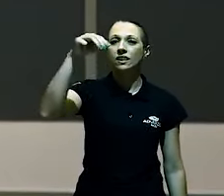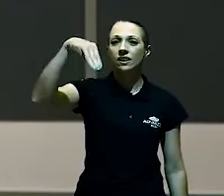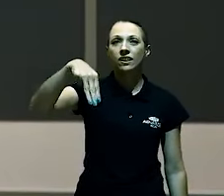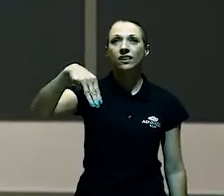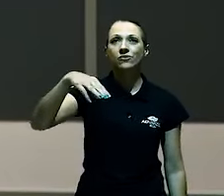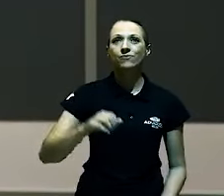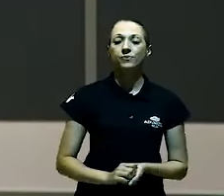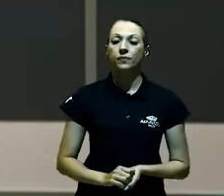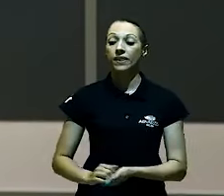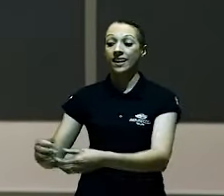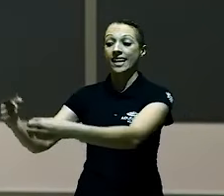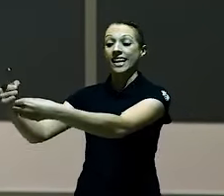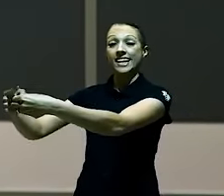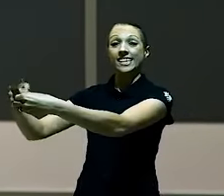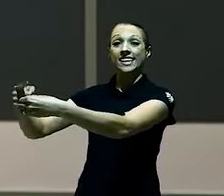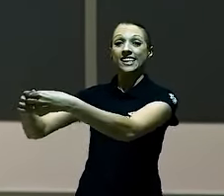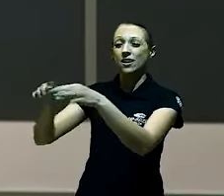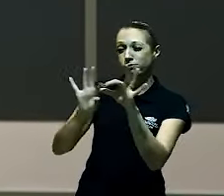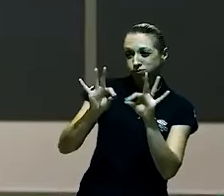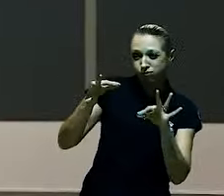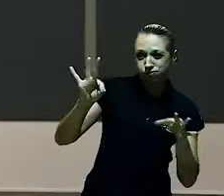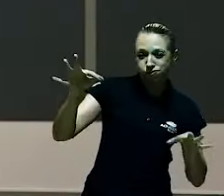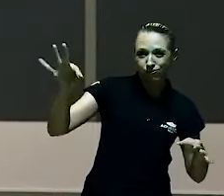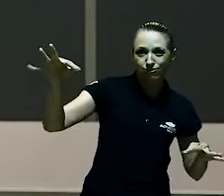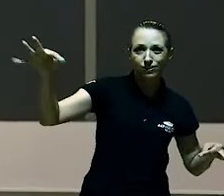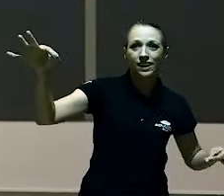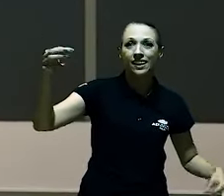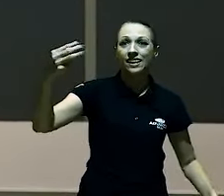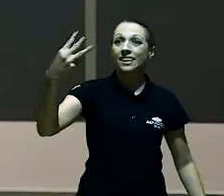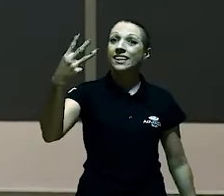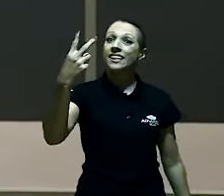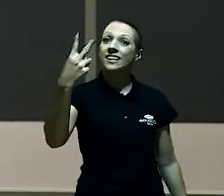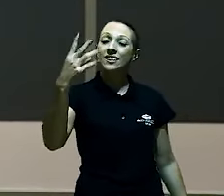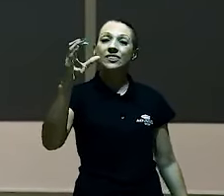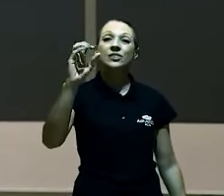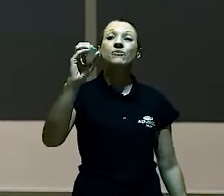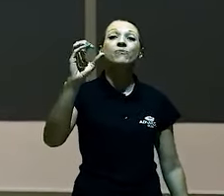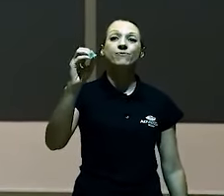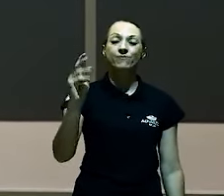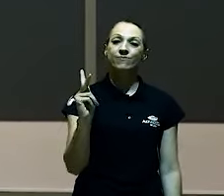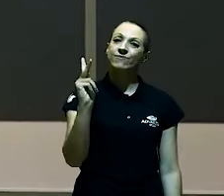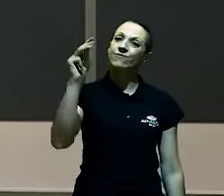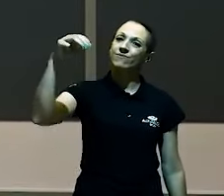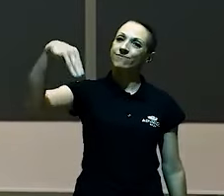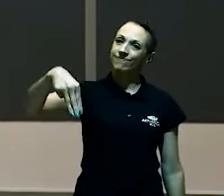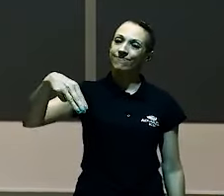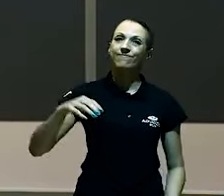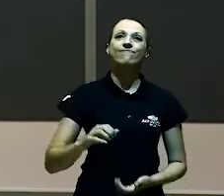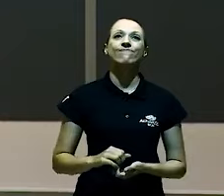quilômetros. Naquela época, mais ou menos 30 dias de viagem. Jonas desceu para Jope, que ficava a 55 quilômetros de